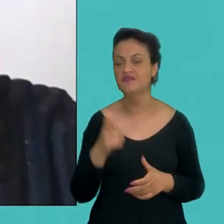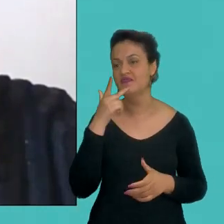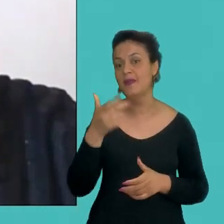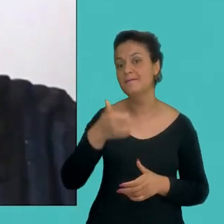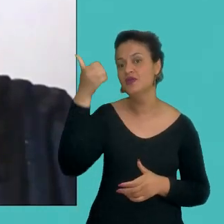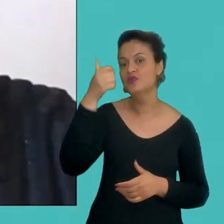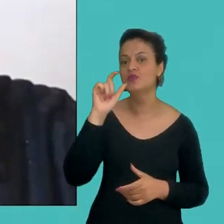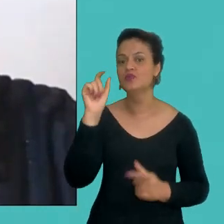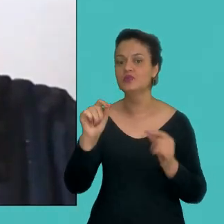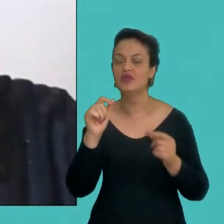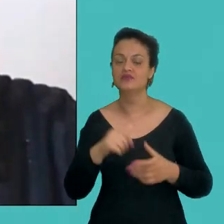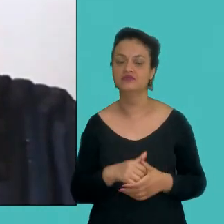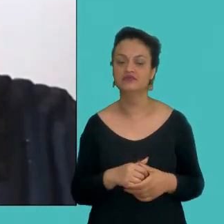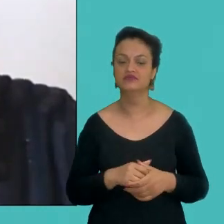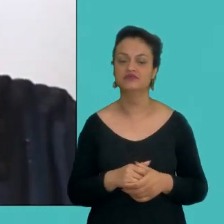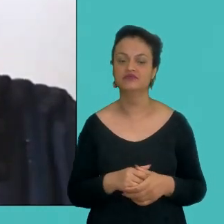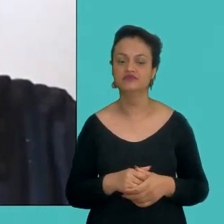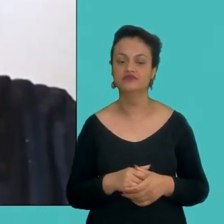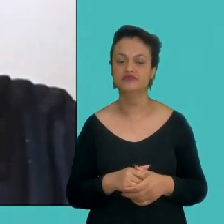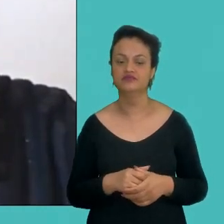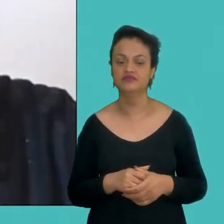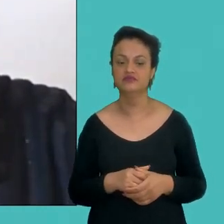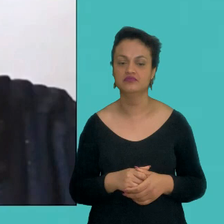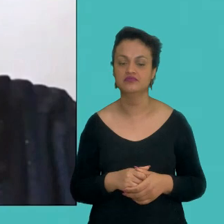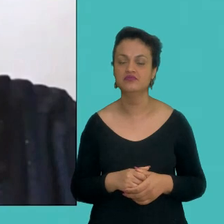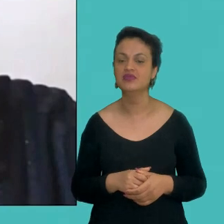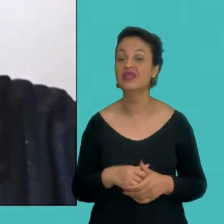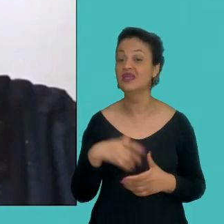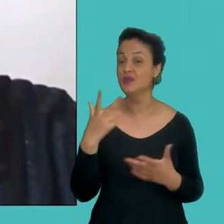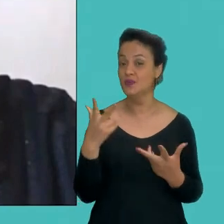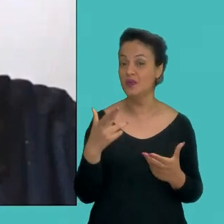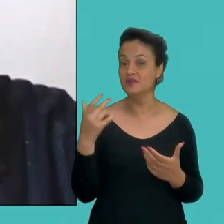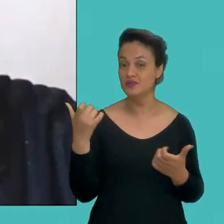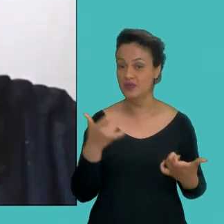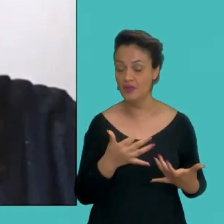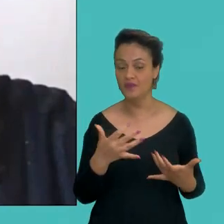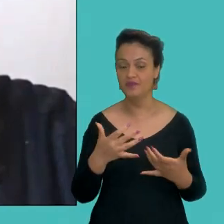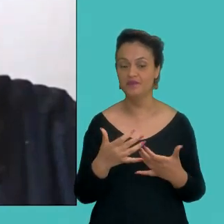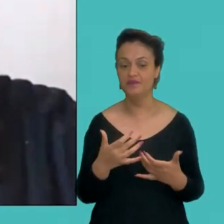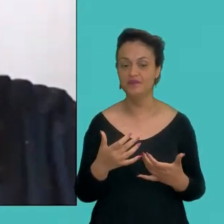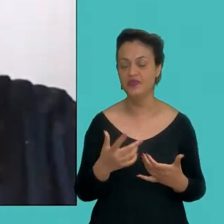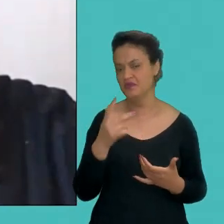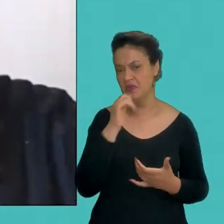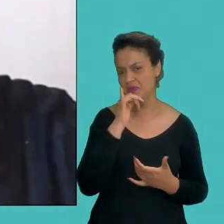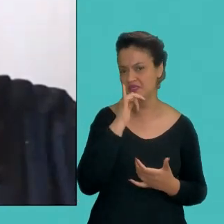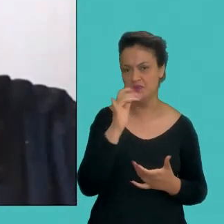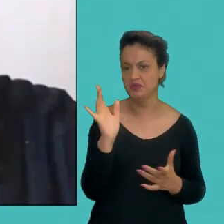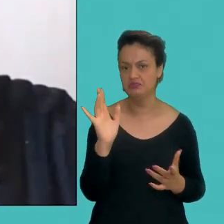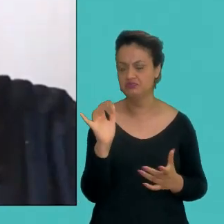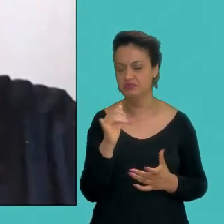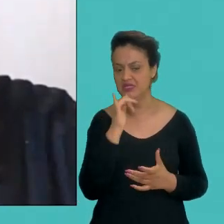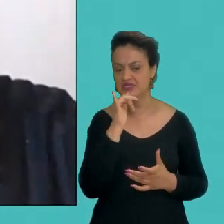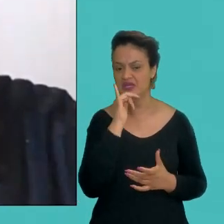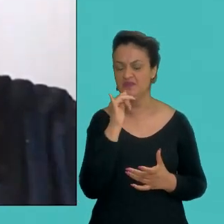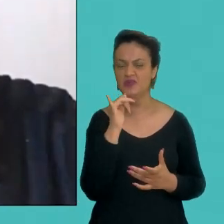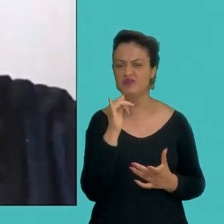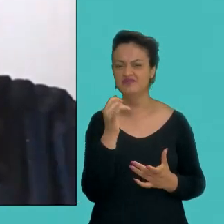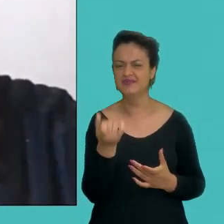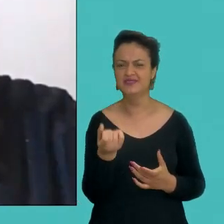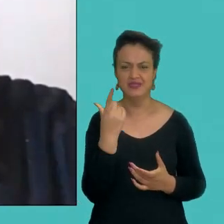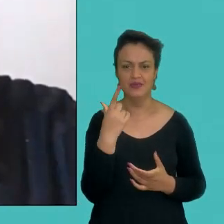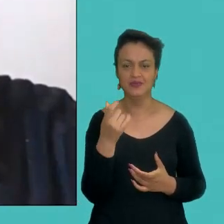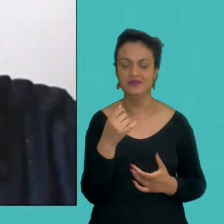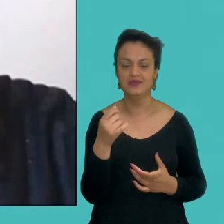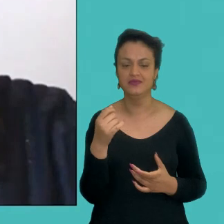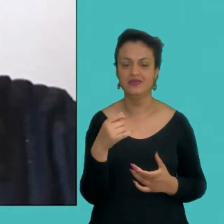vantagens lhe diga o que é melhor ser feito. Então, da mesma maneira como eu vou usar um exemplo